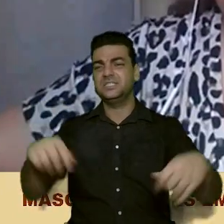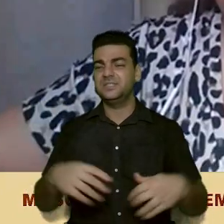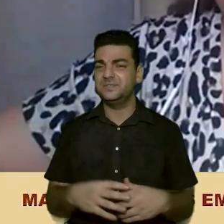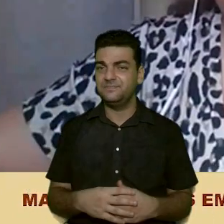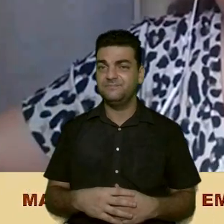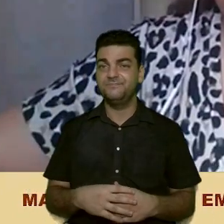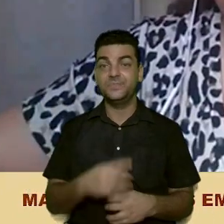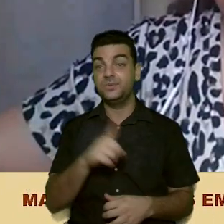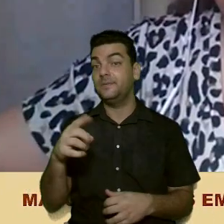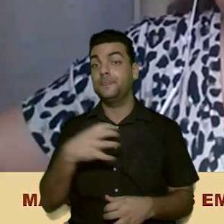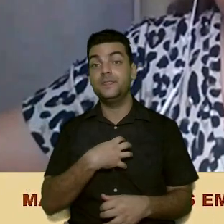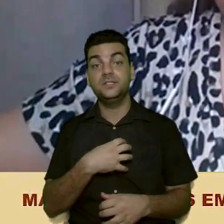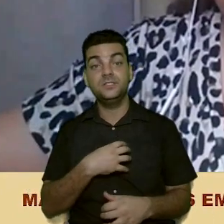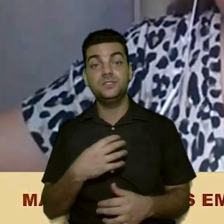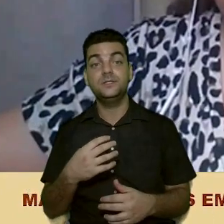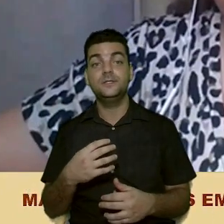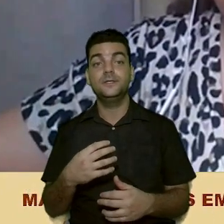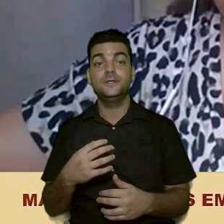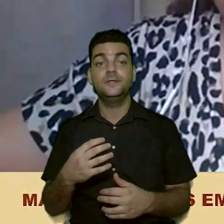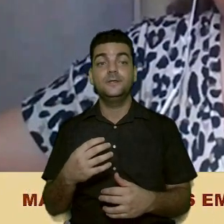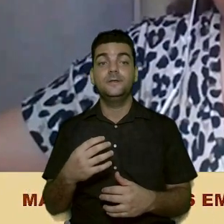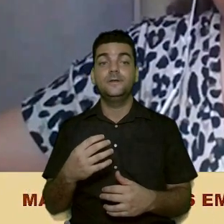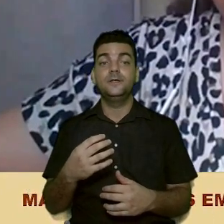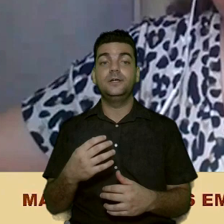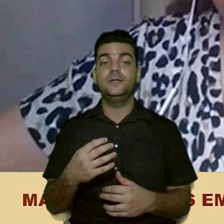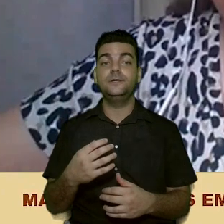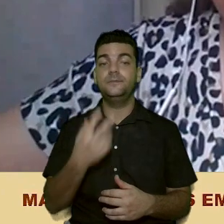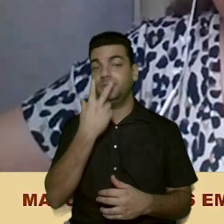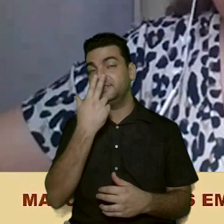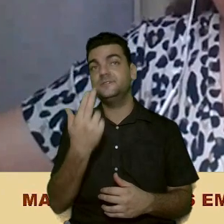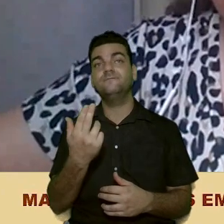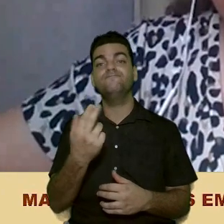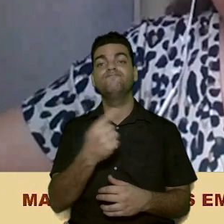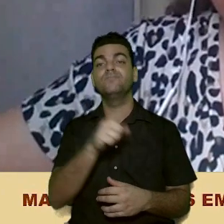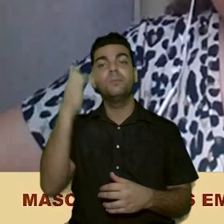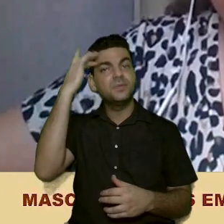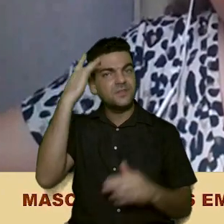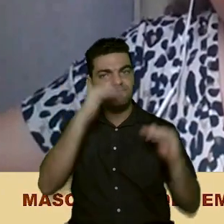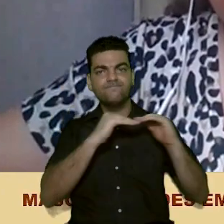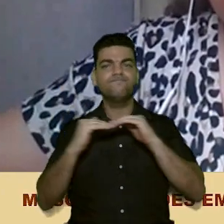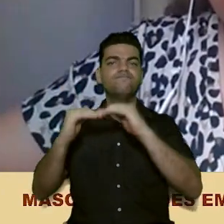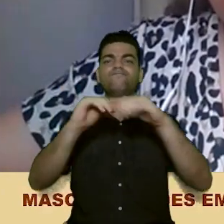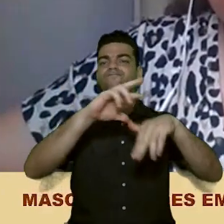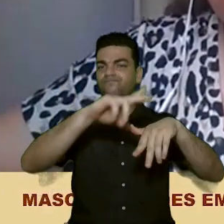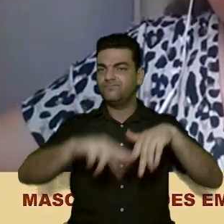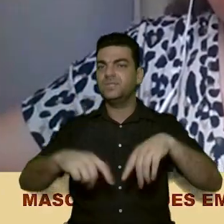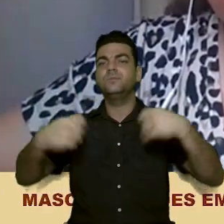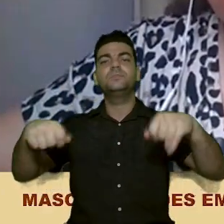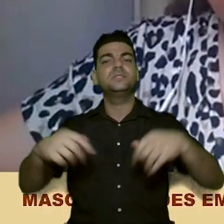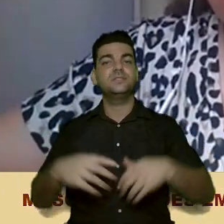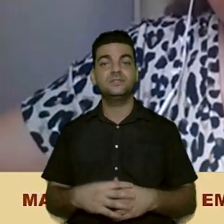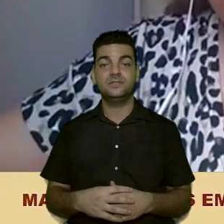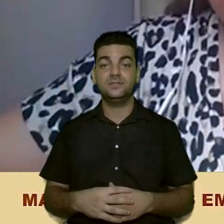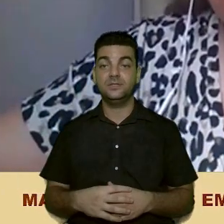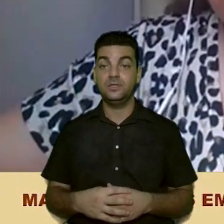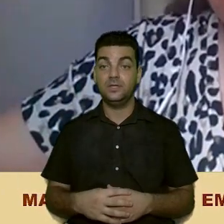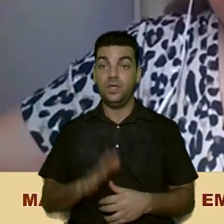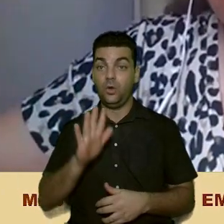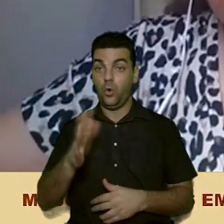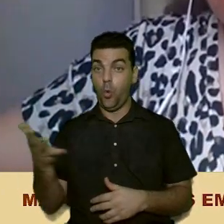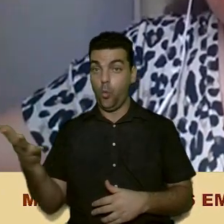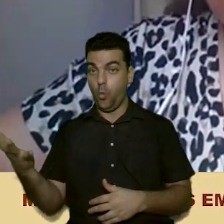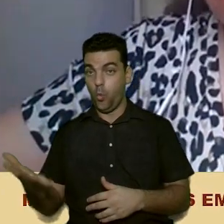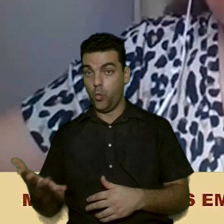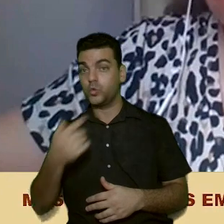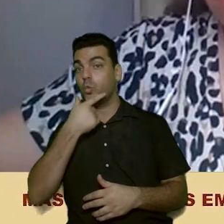estar presentes para estar junto nessa luta pela equidade de gênero, né? Porque a gente só está se mexendo porque as mulheres se mexeram,